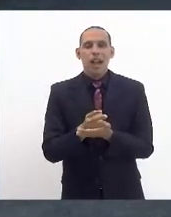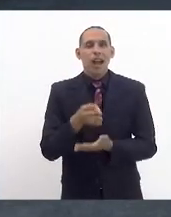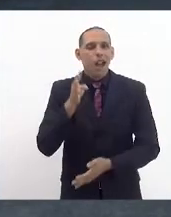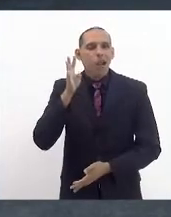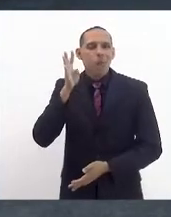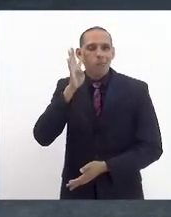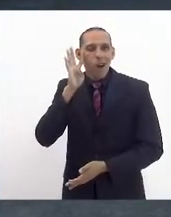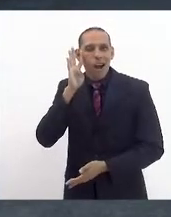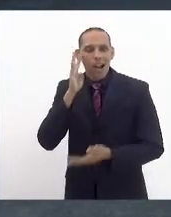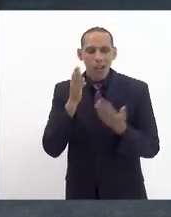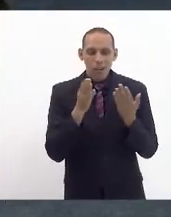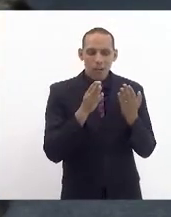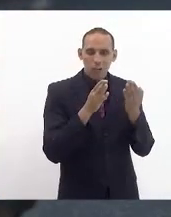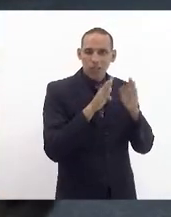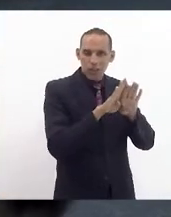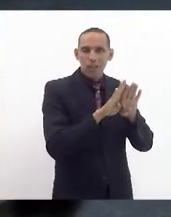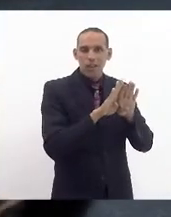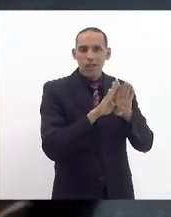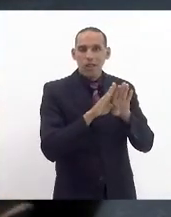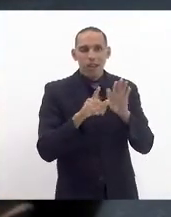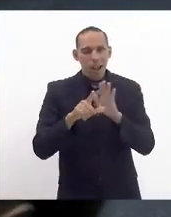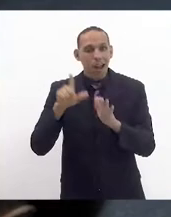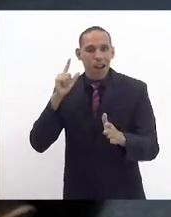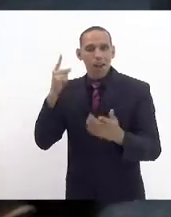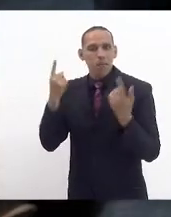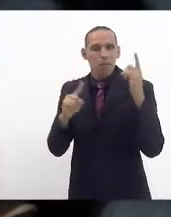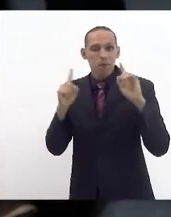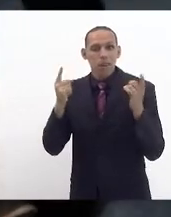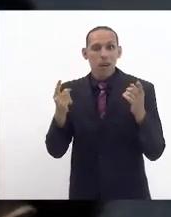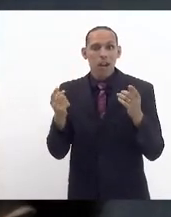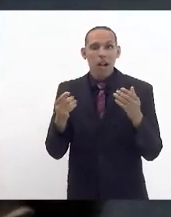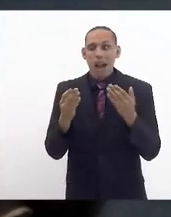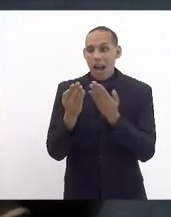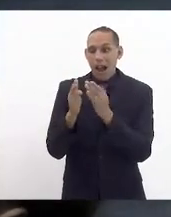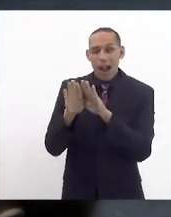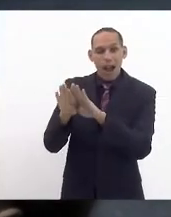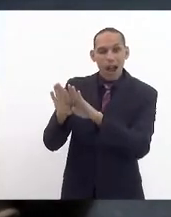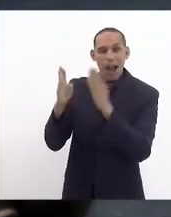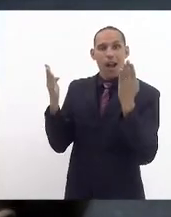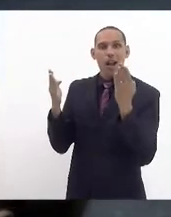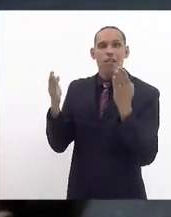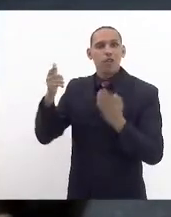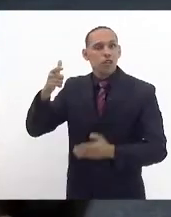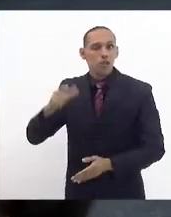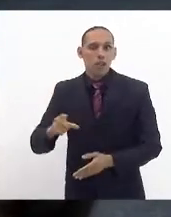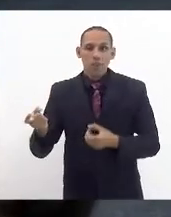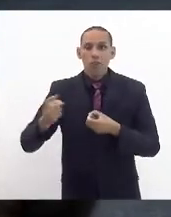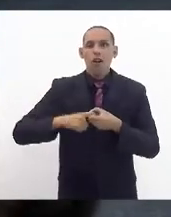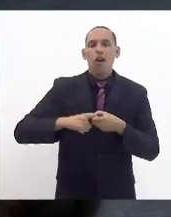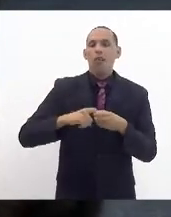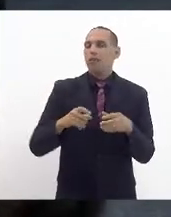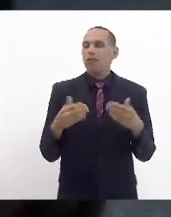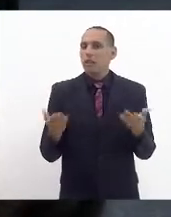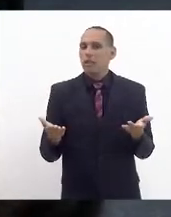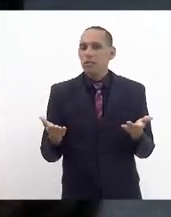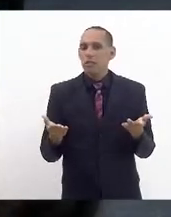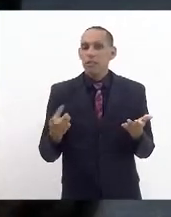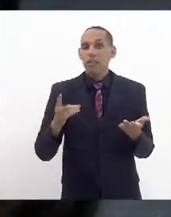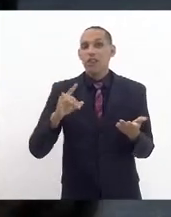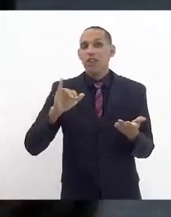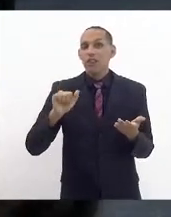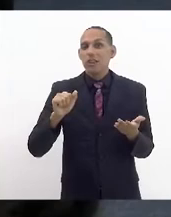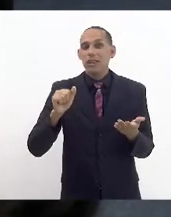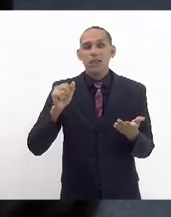na última quarta-feira que antecedeu o carnaval, e as lojas só vão poder retornar ao seu trabalho na